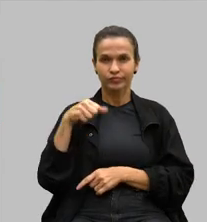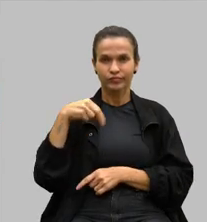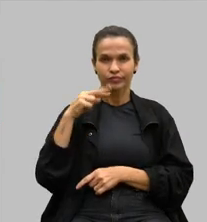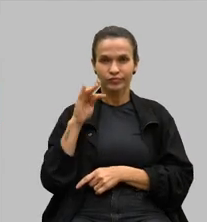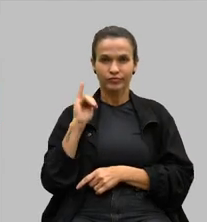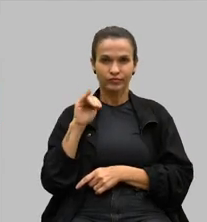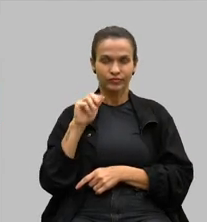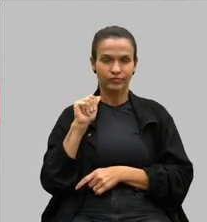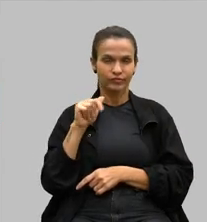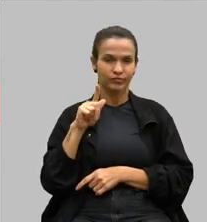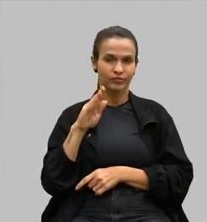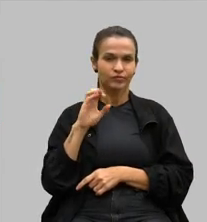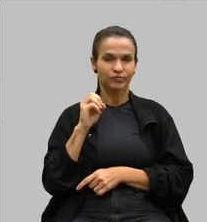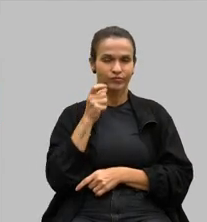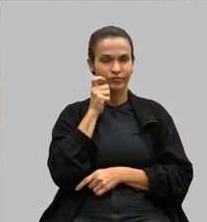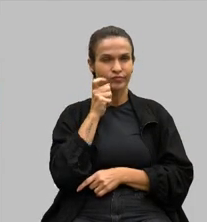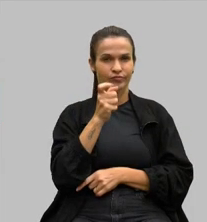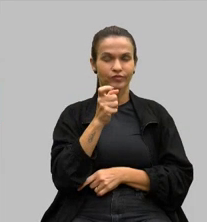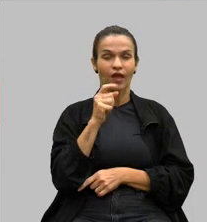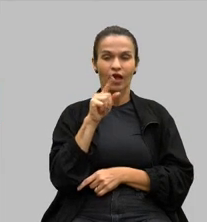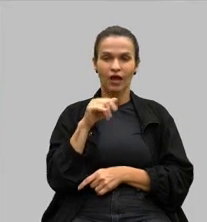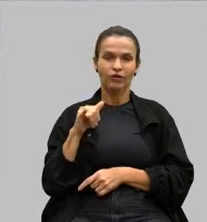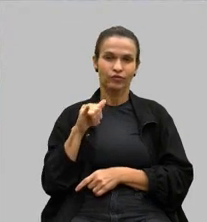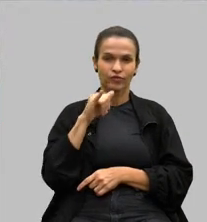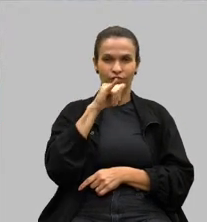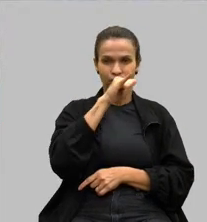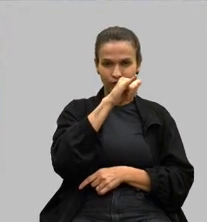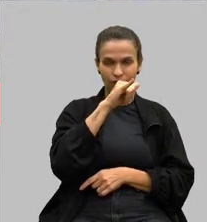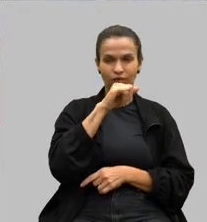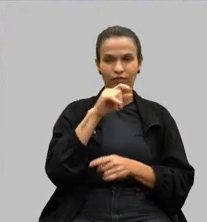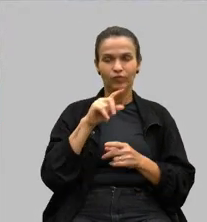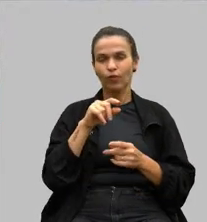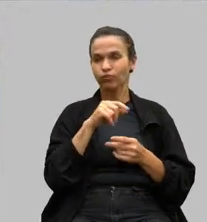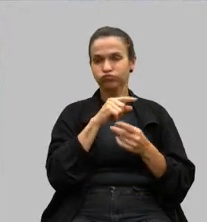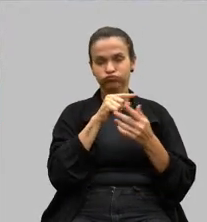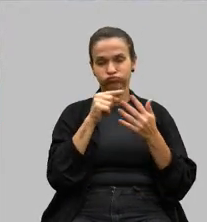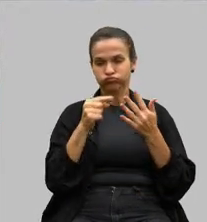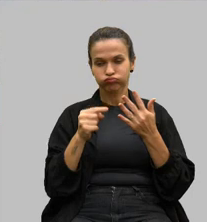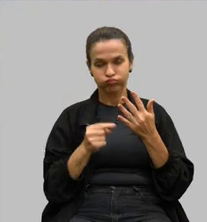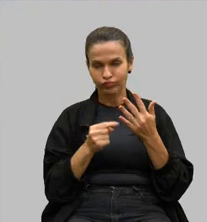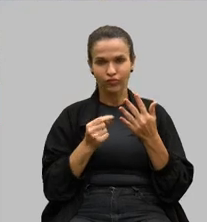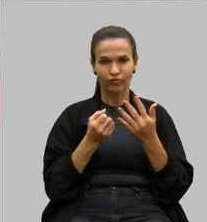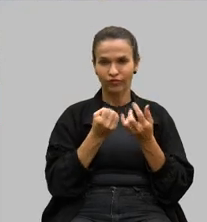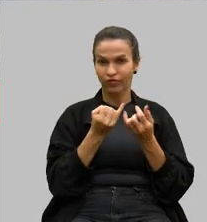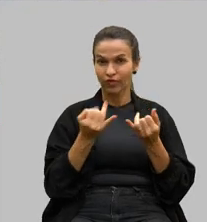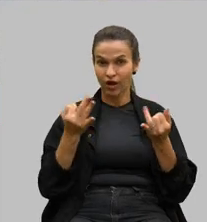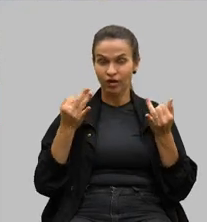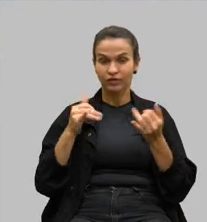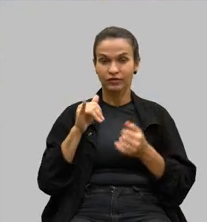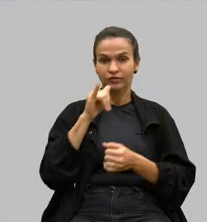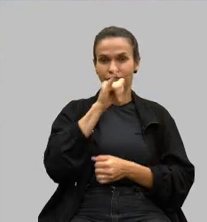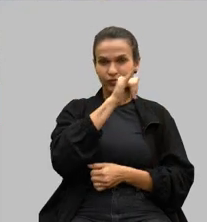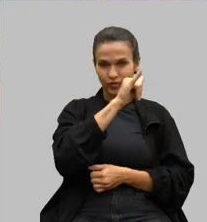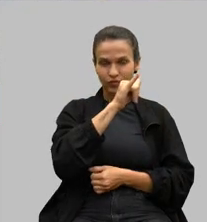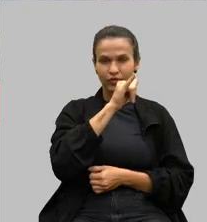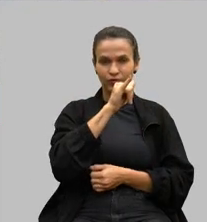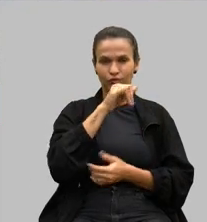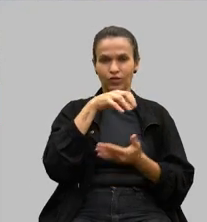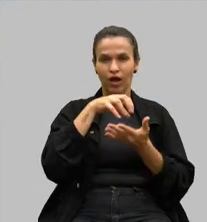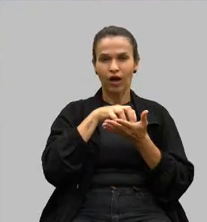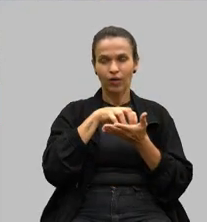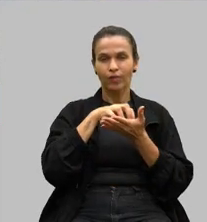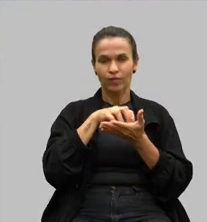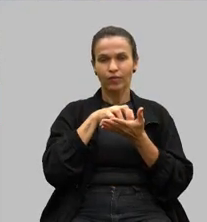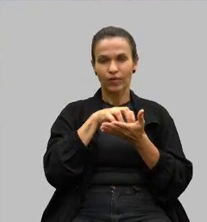uma coisa interessante Mauro era um voo de repente passou para dois para três para quatro para cinco para sete na na companhia Azul e agora